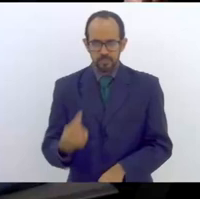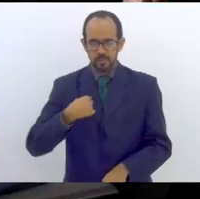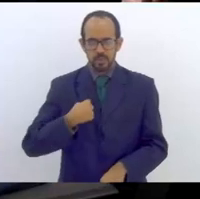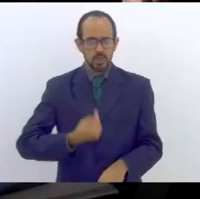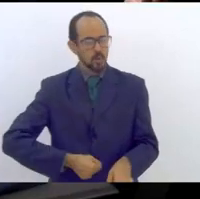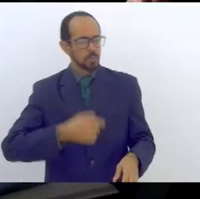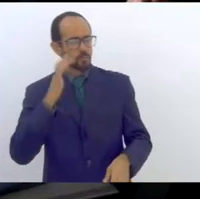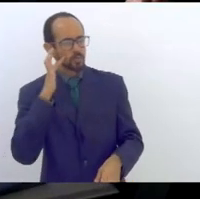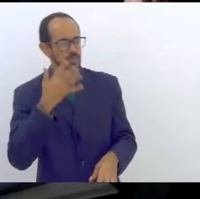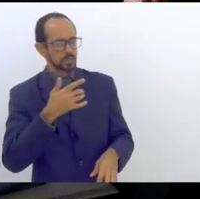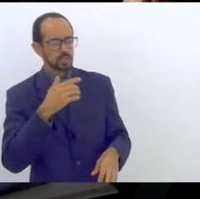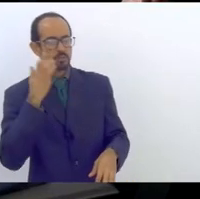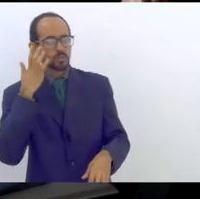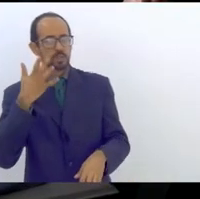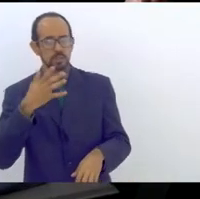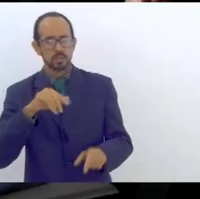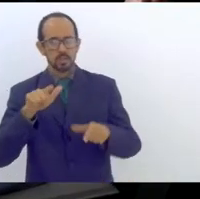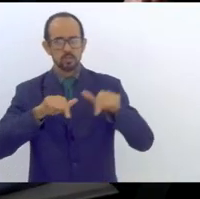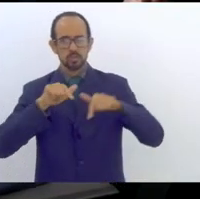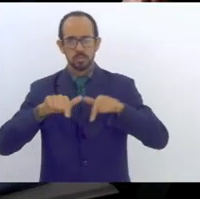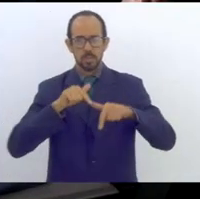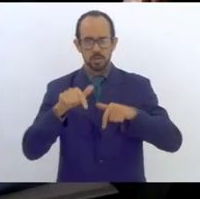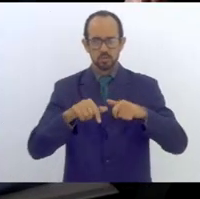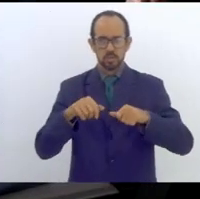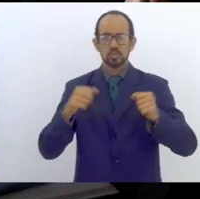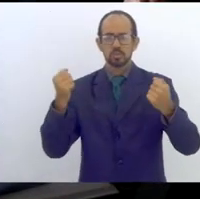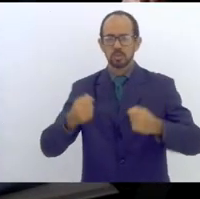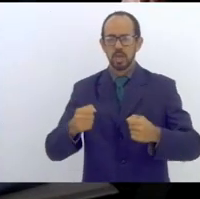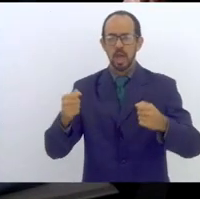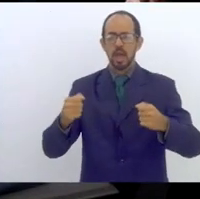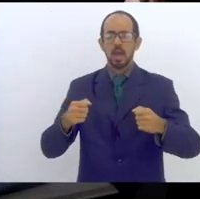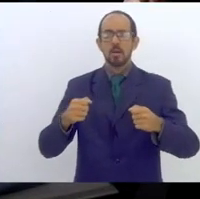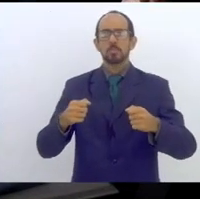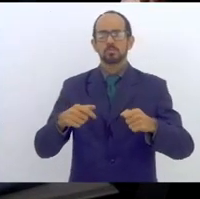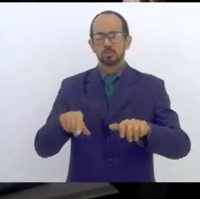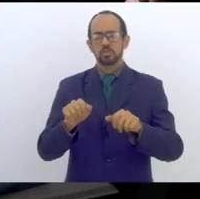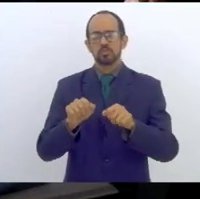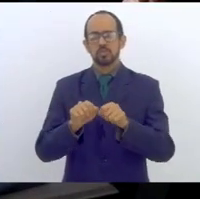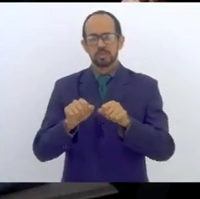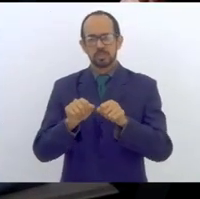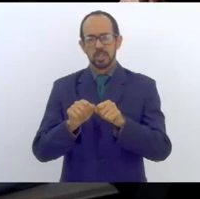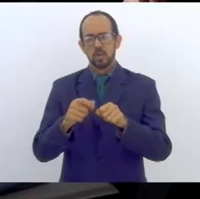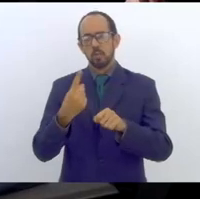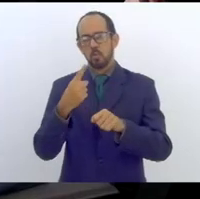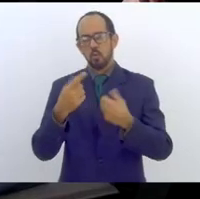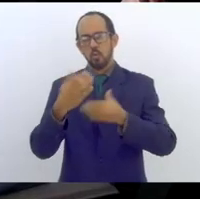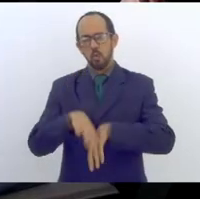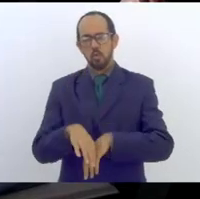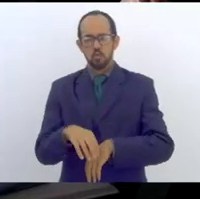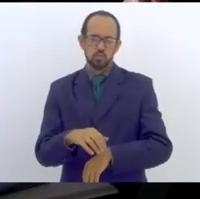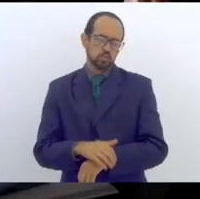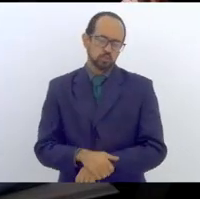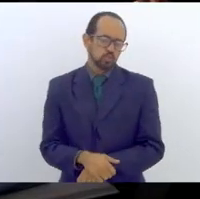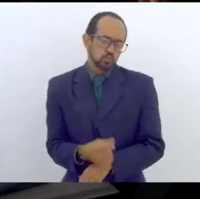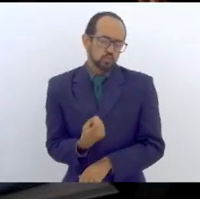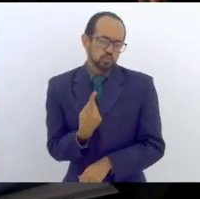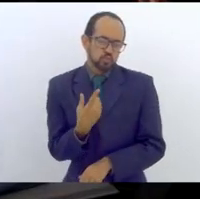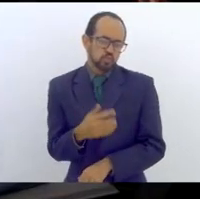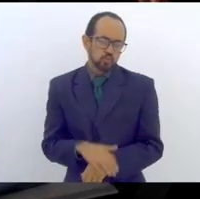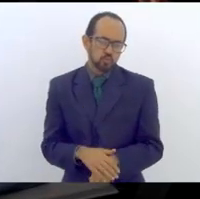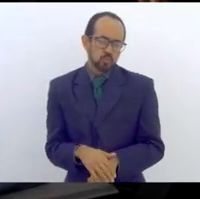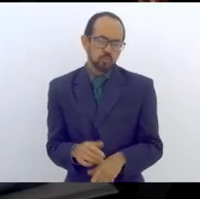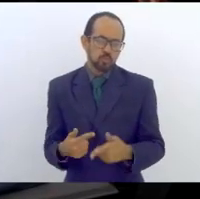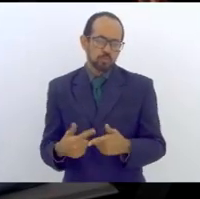trabalhos a gente pode tratar o concurso vigente como um concurso só sim até porque a questão ali é mais vaga e tal não tem